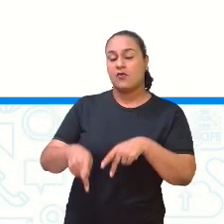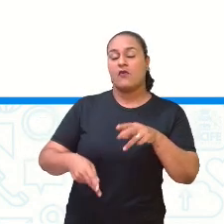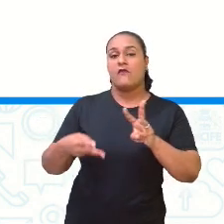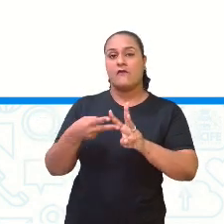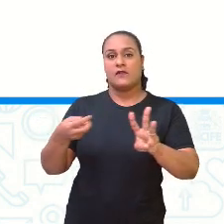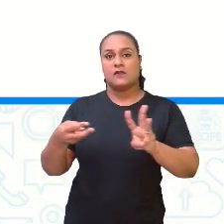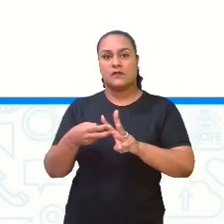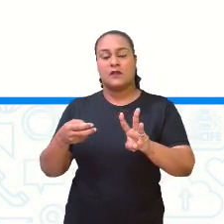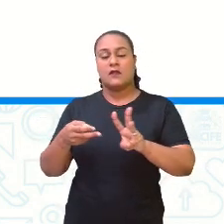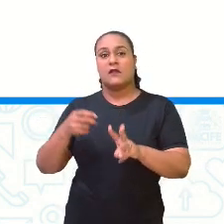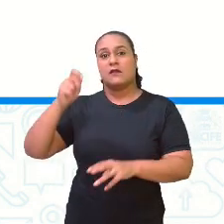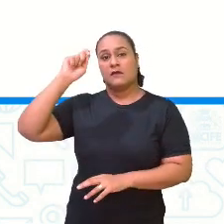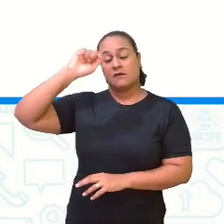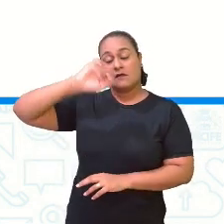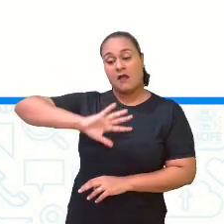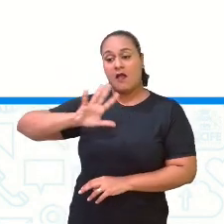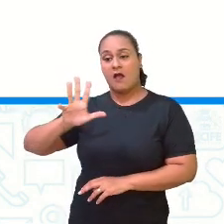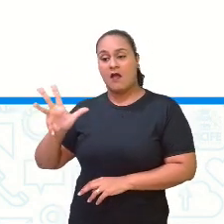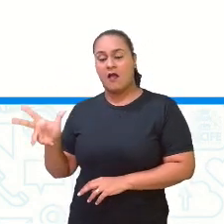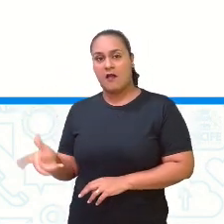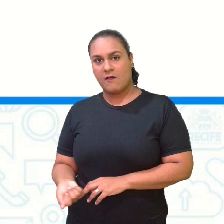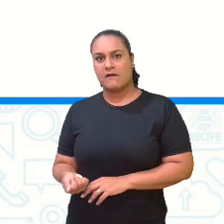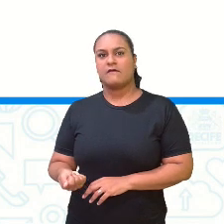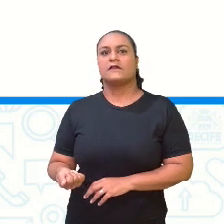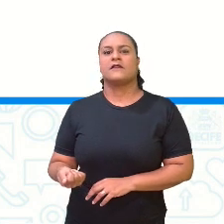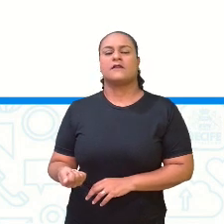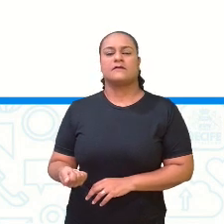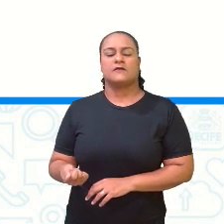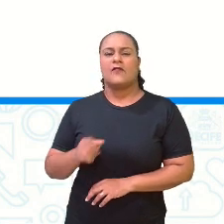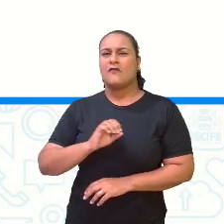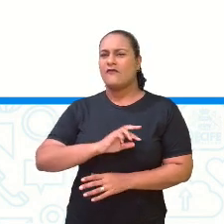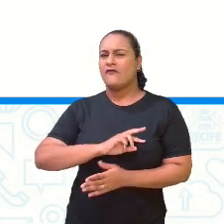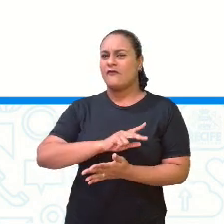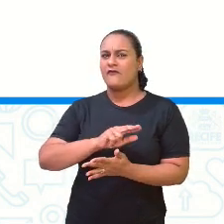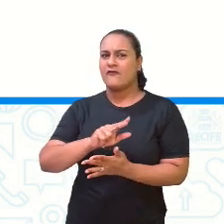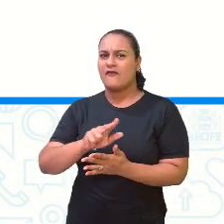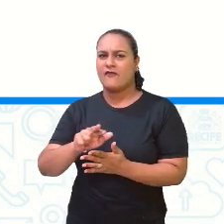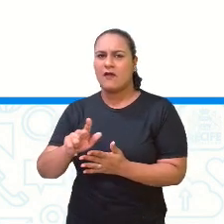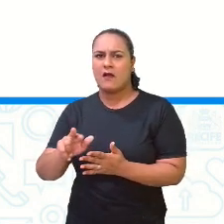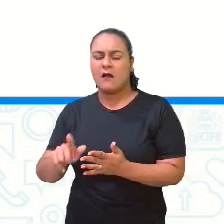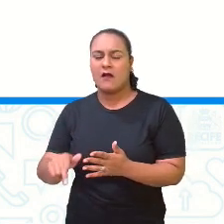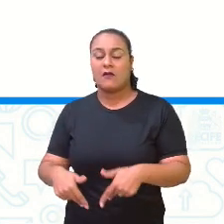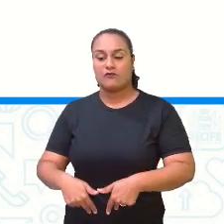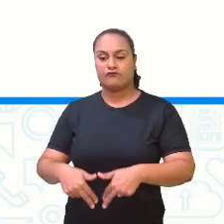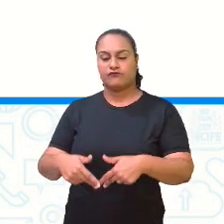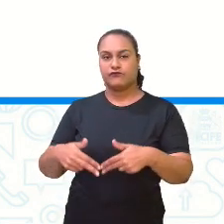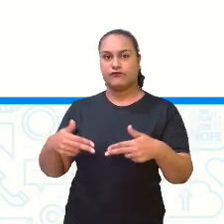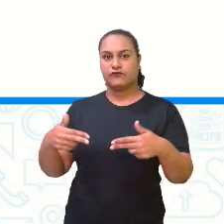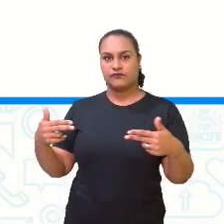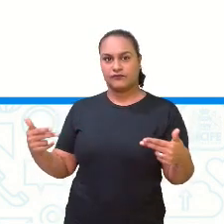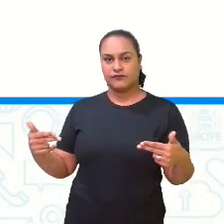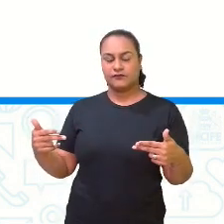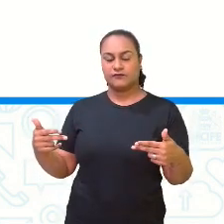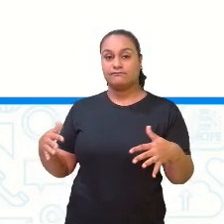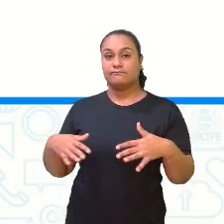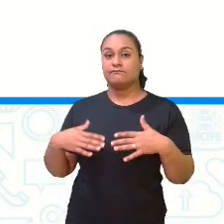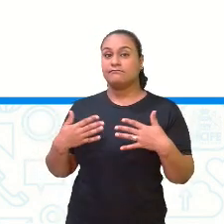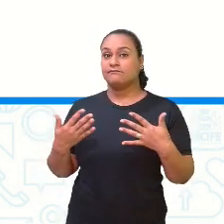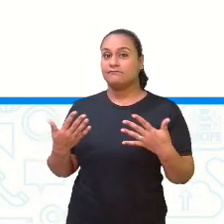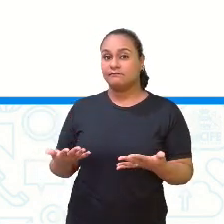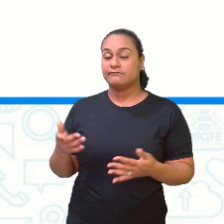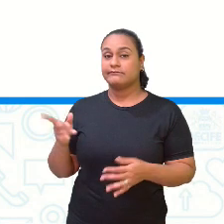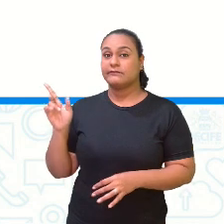afrodescendentes também. Então, nós temos aí uma grande variedade de brasileiros. Então, é